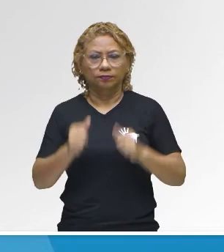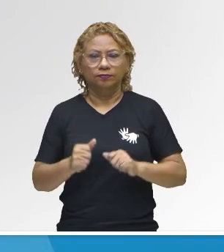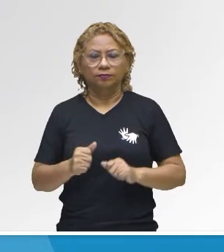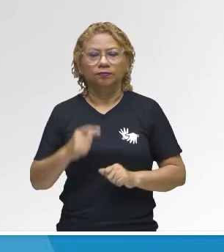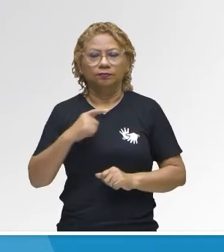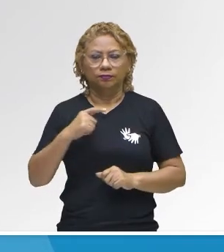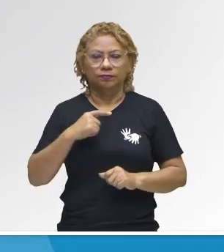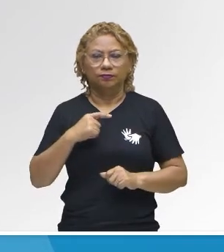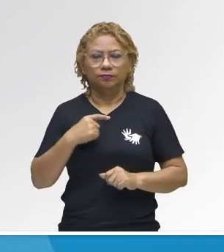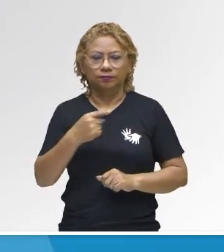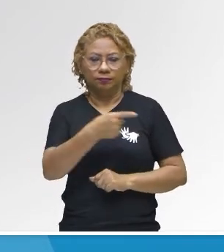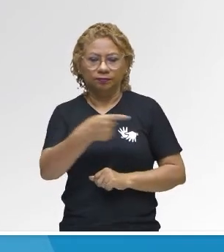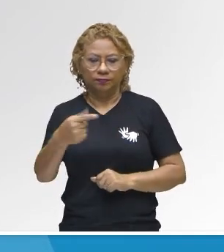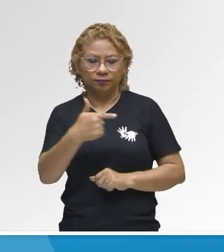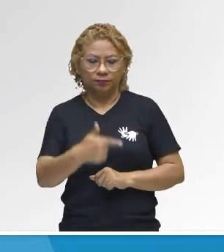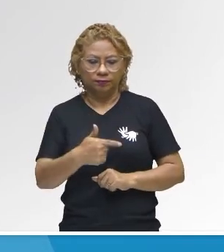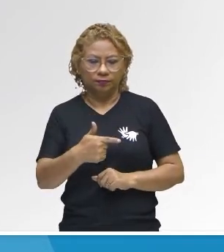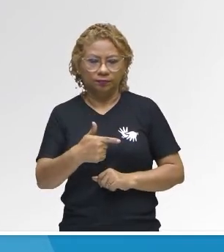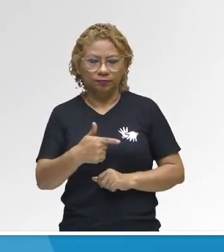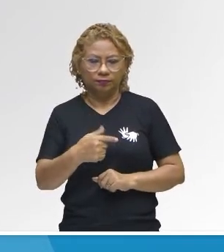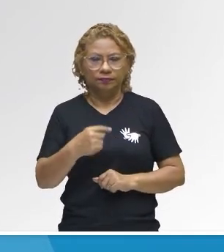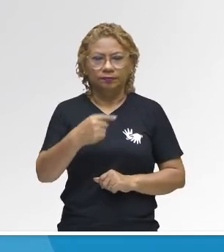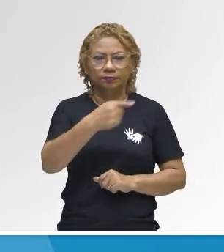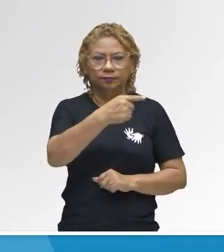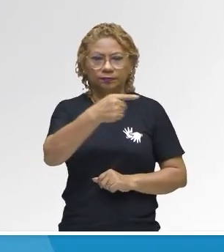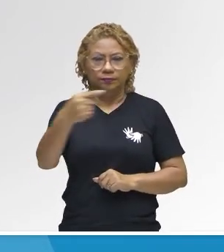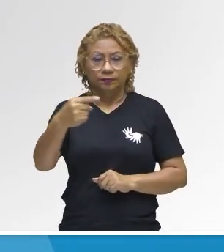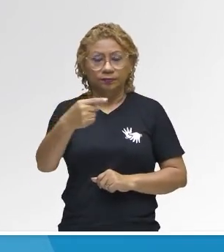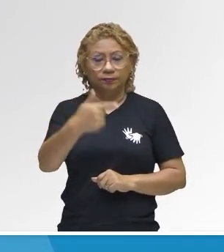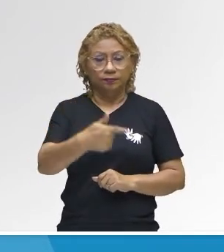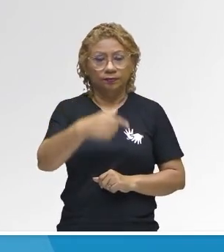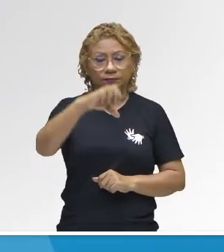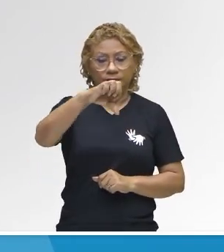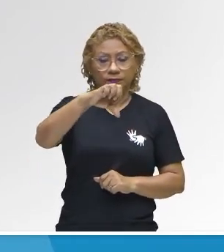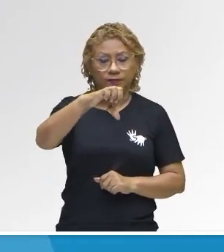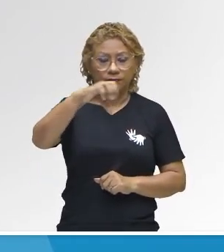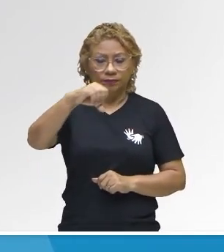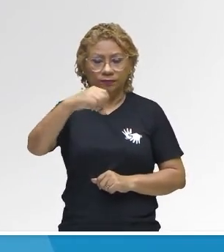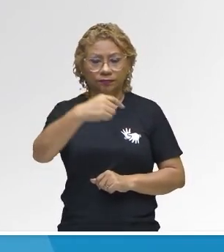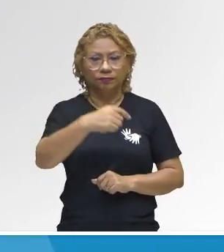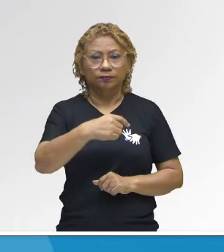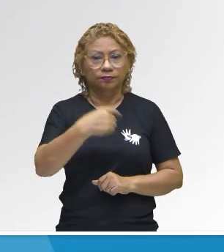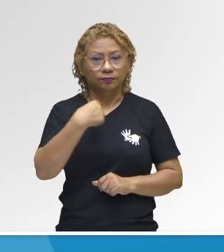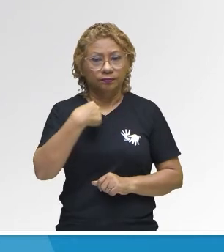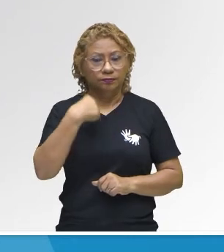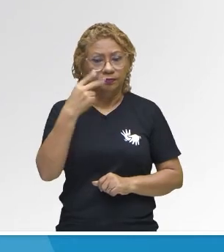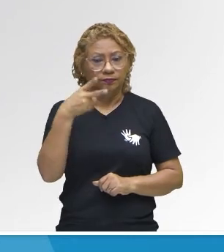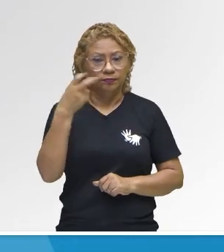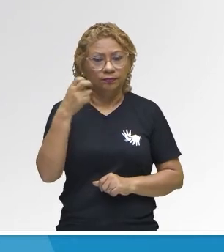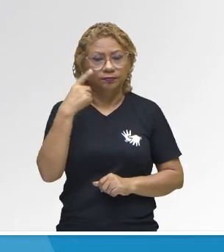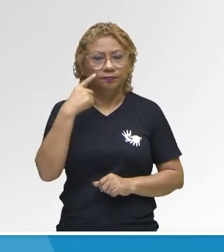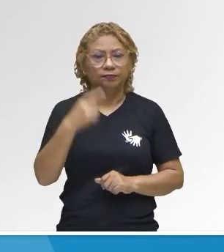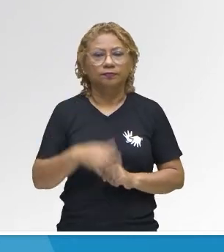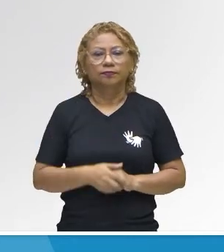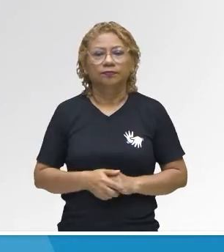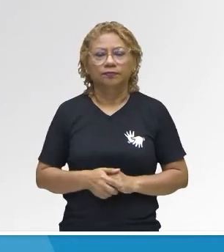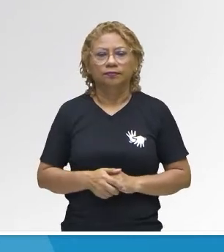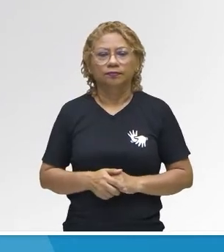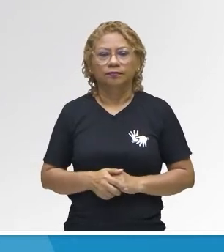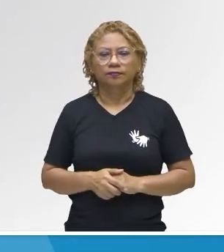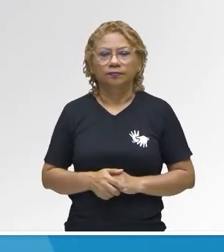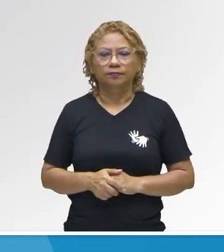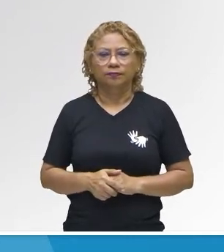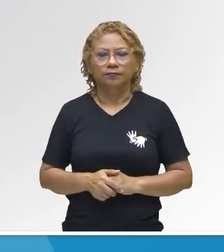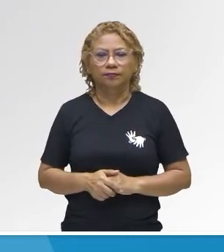esse κ significa o quê? Significa quantas voltas, o K, e o π significa os